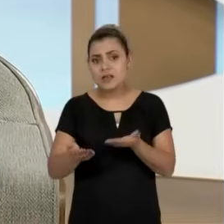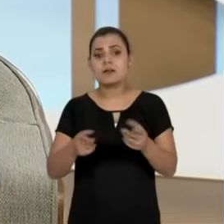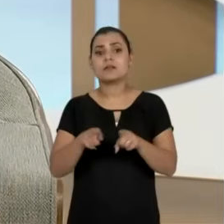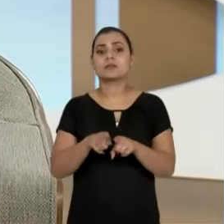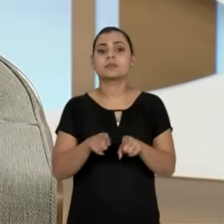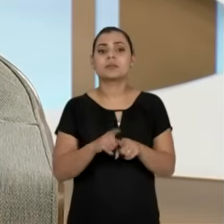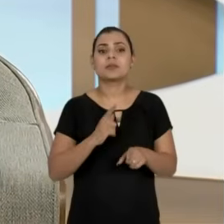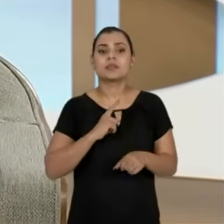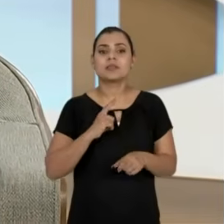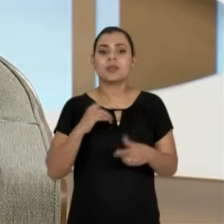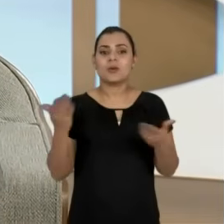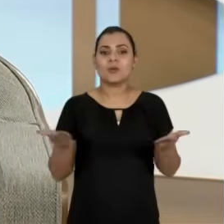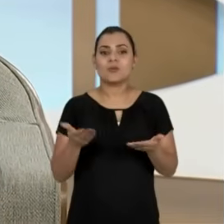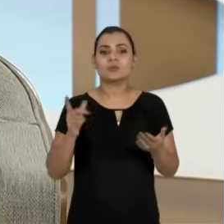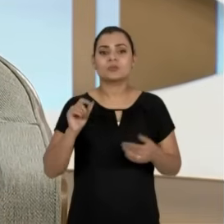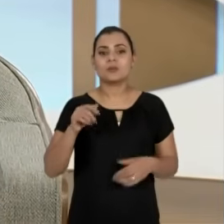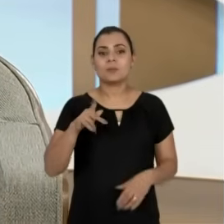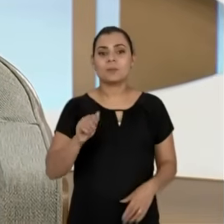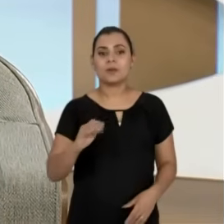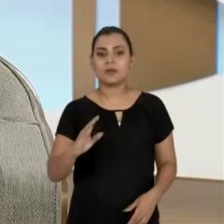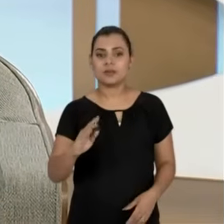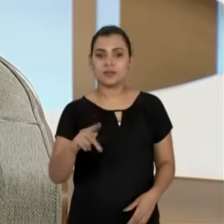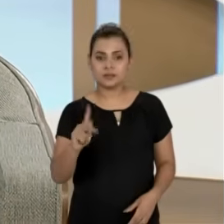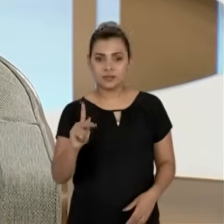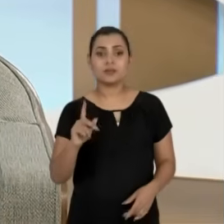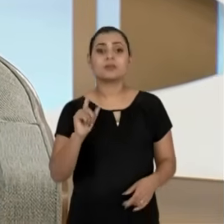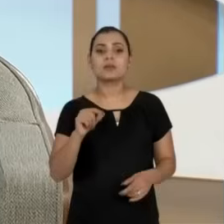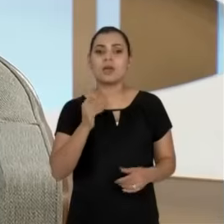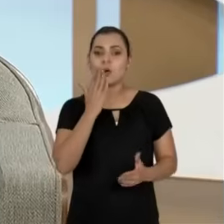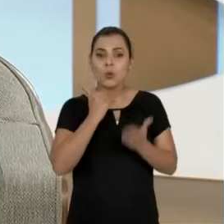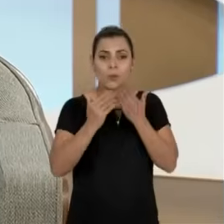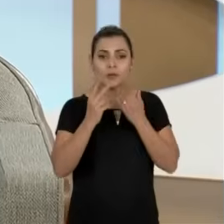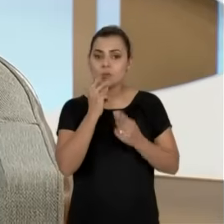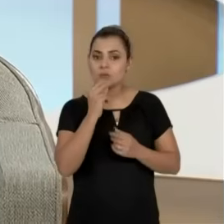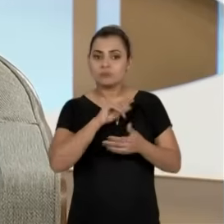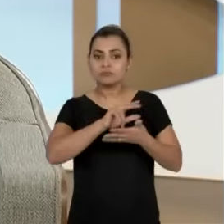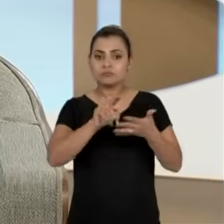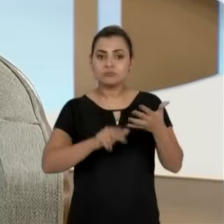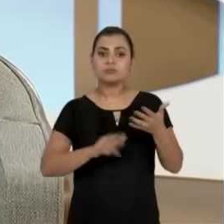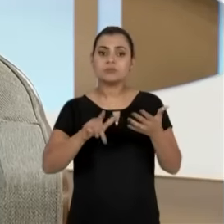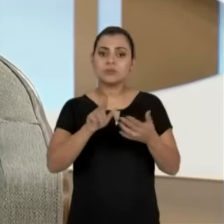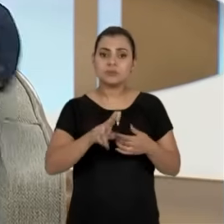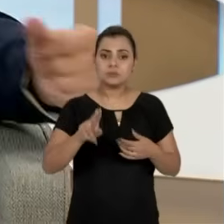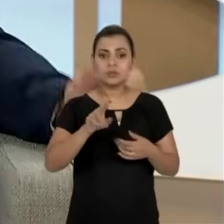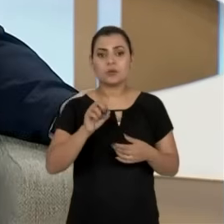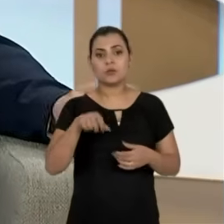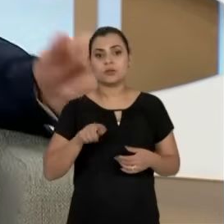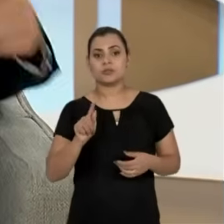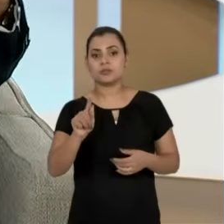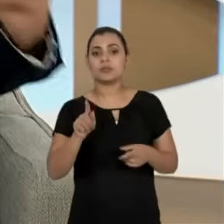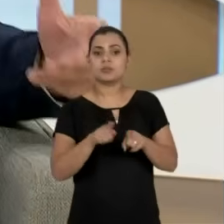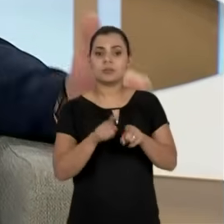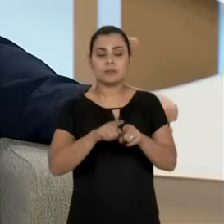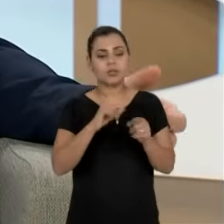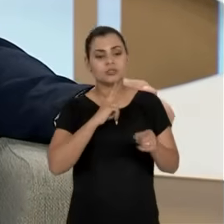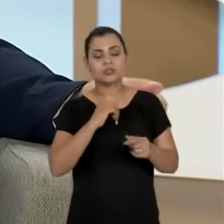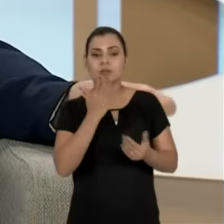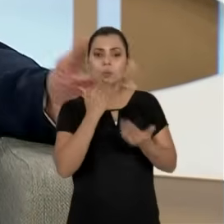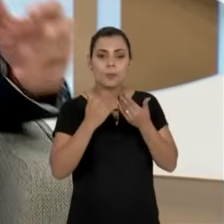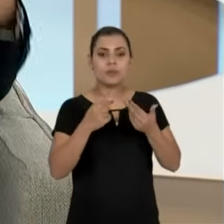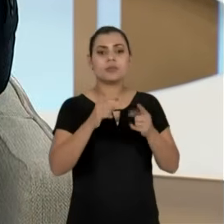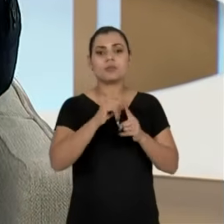com aqueles, hoje em dia conhecido como punks, né, mas eram alimentos nutritivos, a gente já usava isso. Tinha uma ONG lá, Seara, que desenvolvia isso, a gente